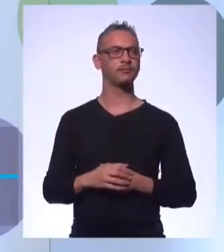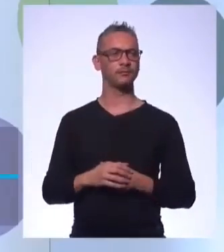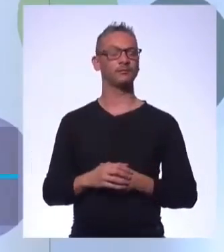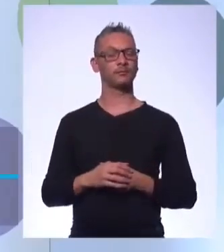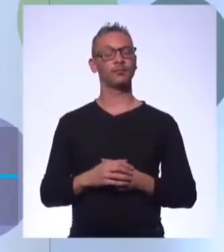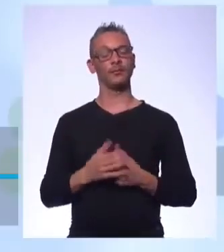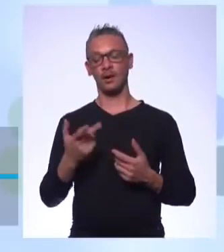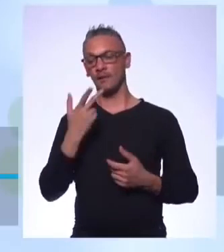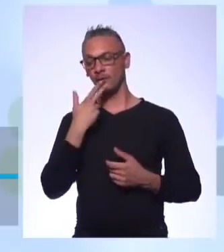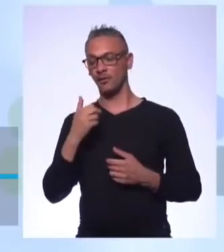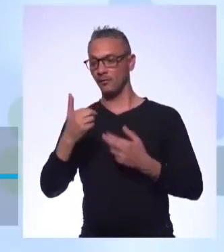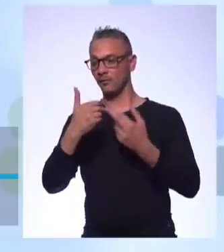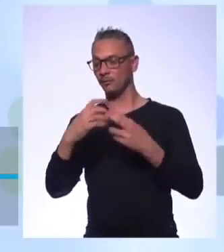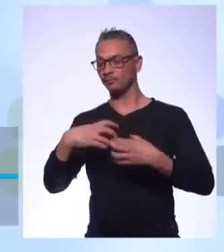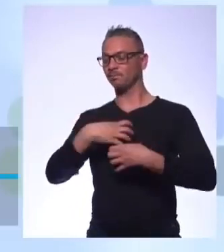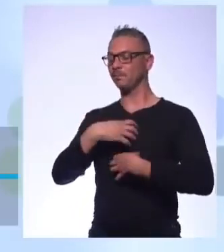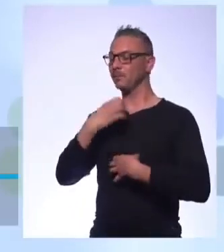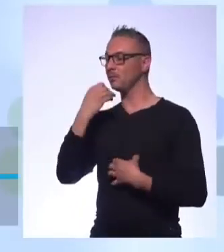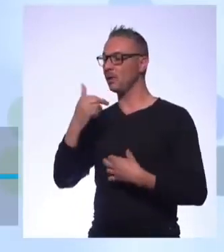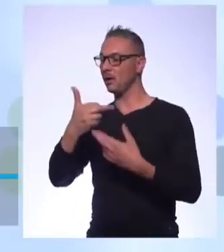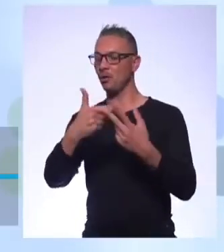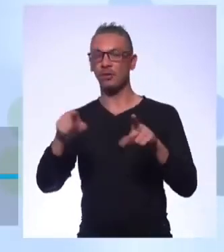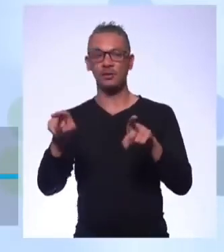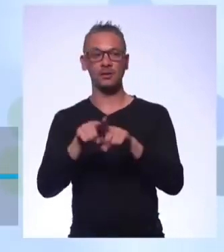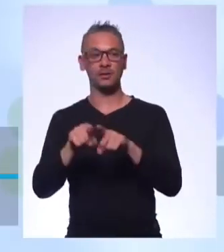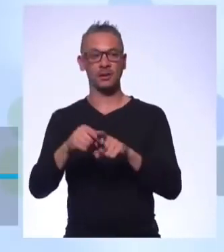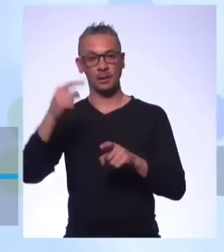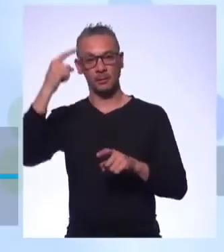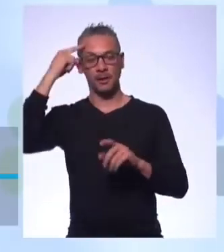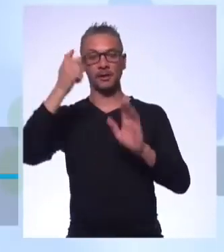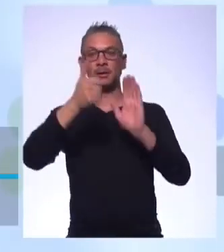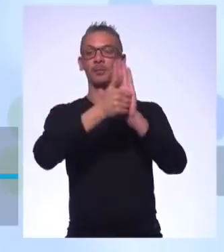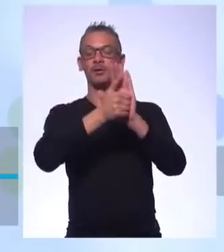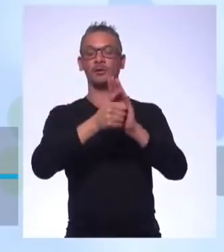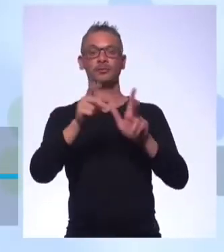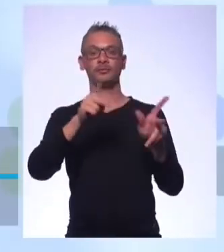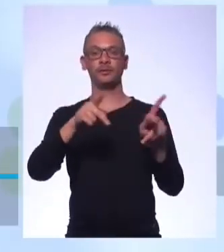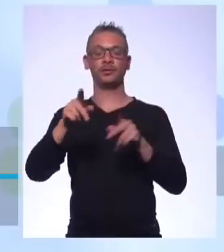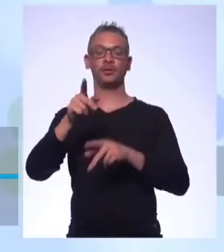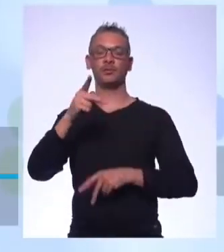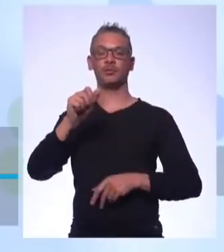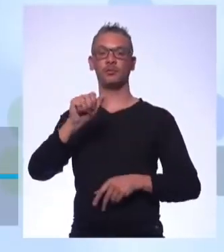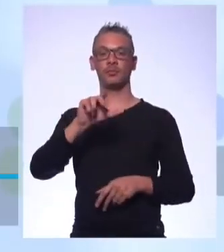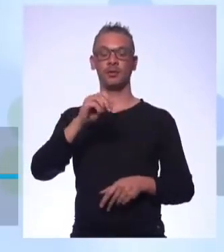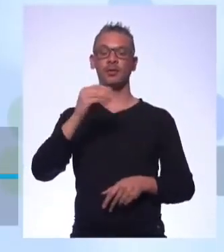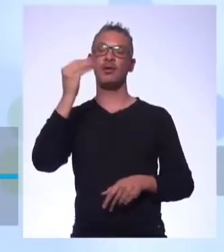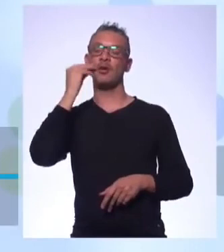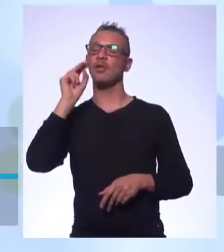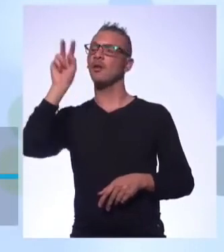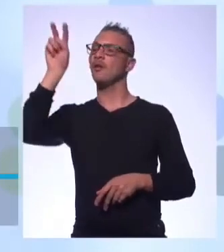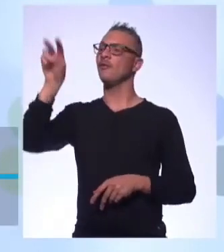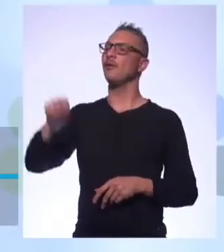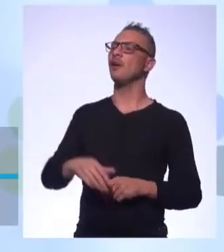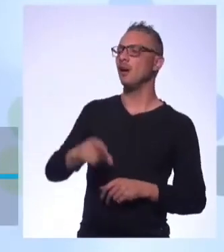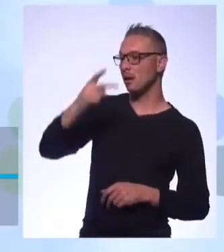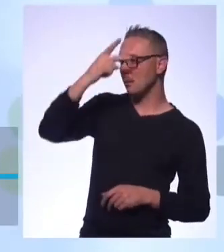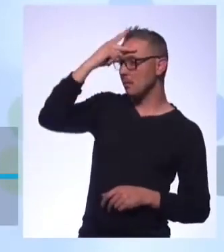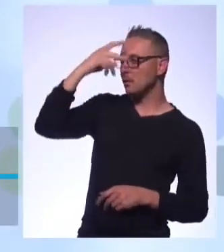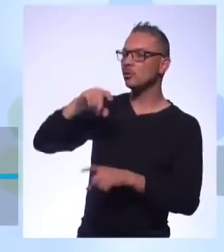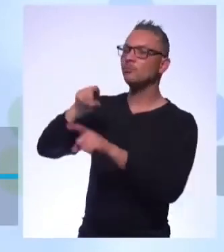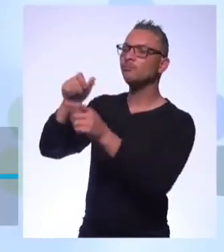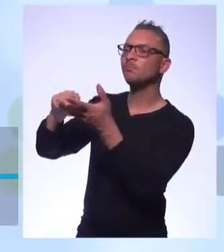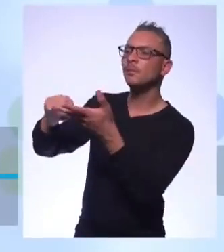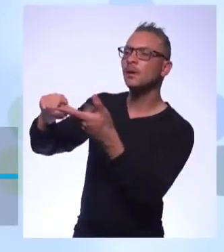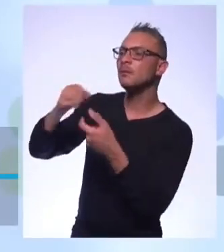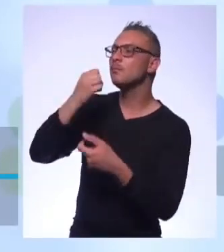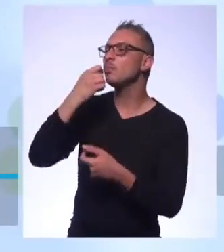das coisas, ter atitude positiva. O professor Paulo diz, Paulo César, procurar ver o lado bom das pessoas, né? Bastante